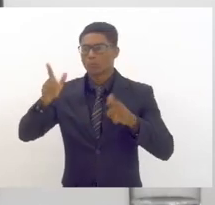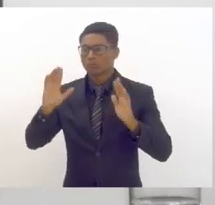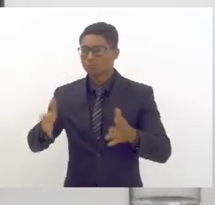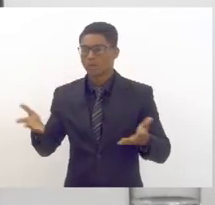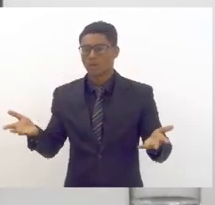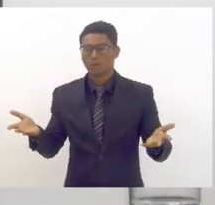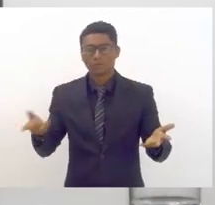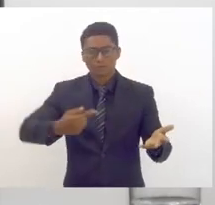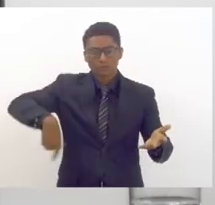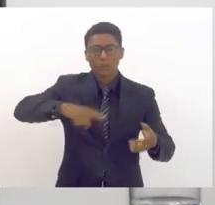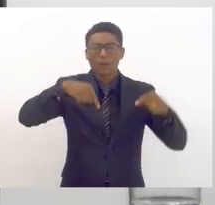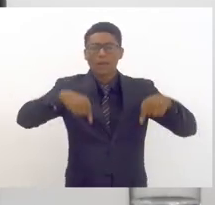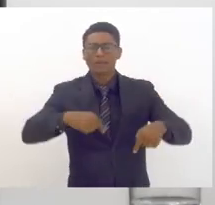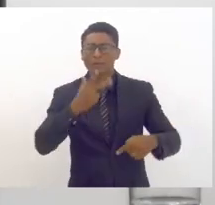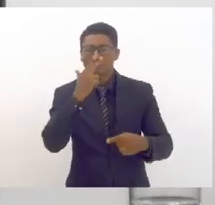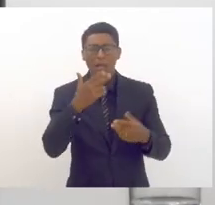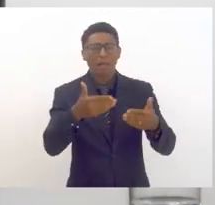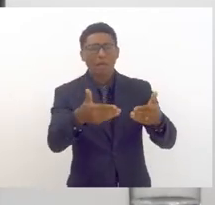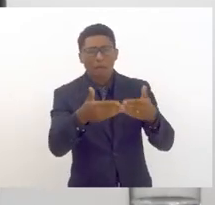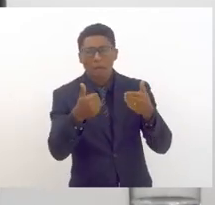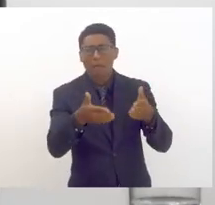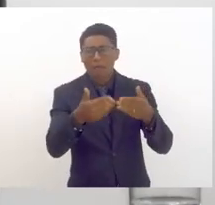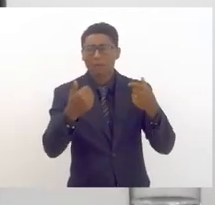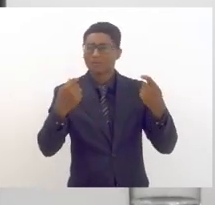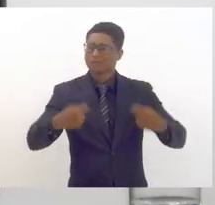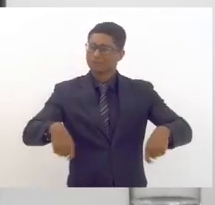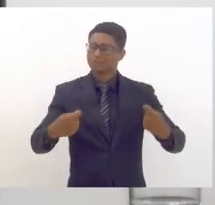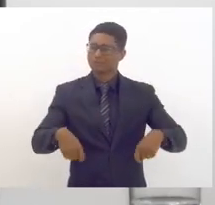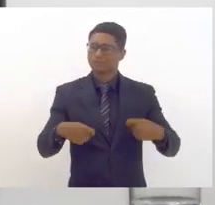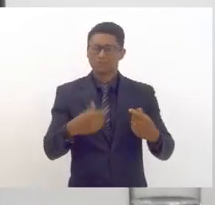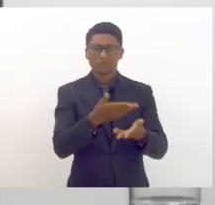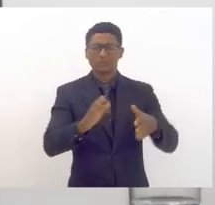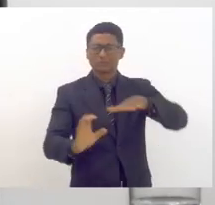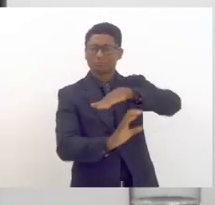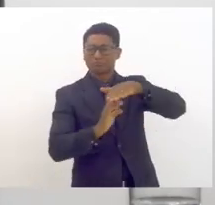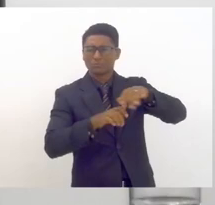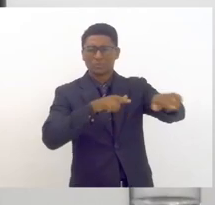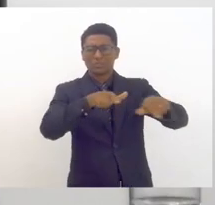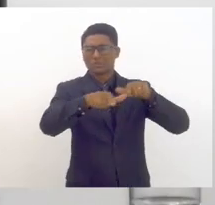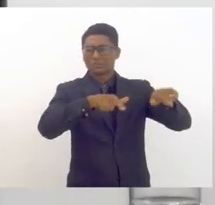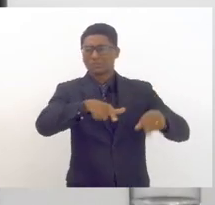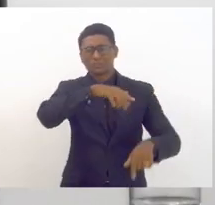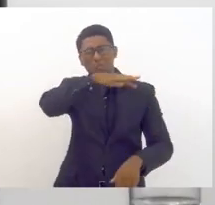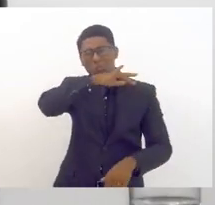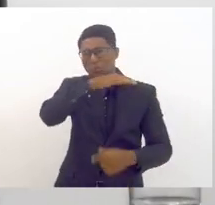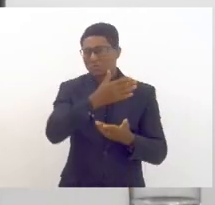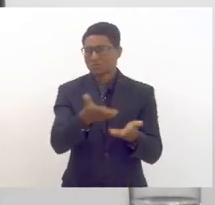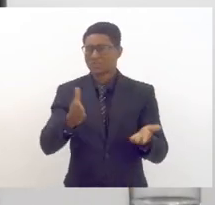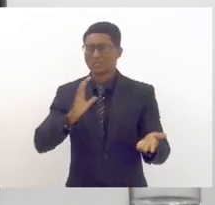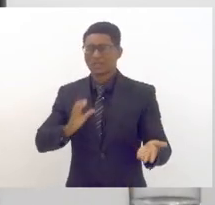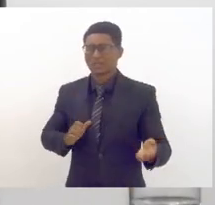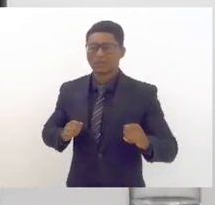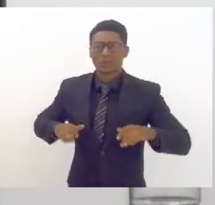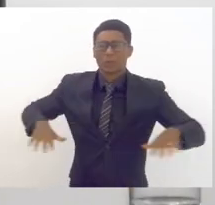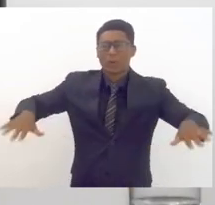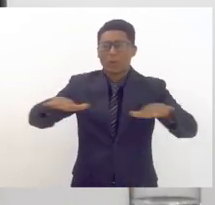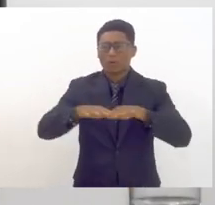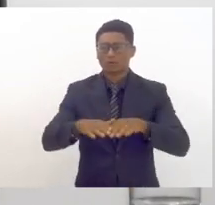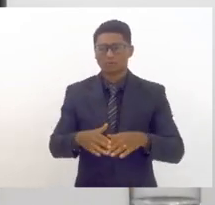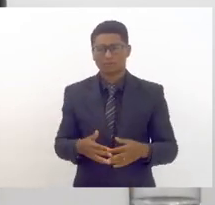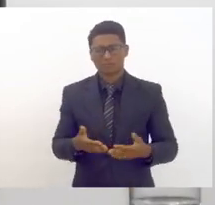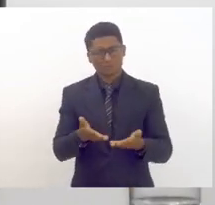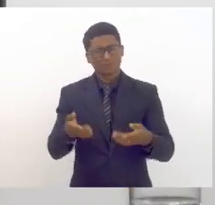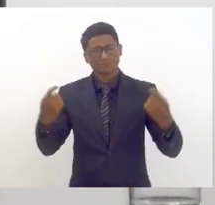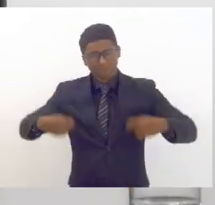aqui, implorando essas operadoras que prestam um péssimo serviço ao cidadão, ao usuário, que precisa de uma